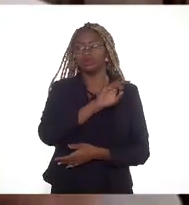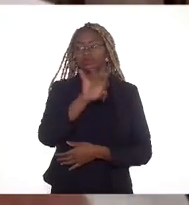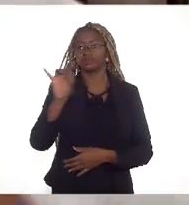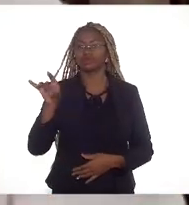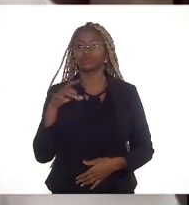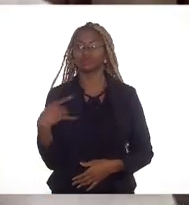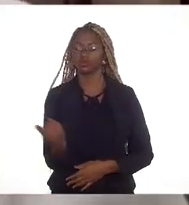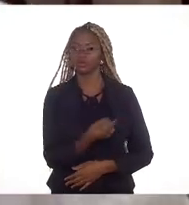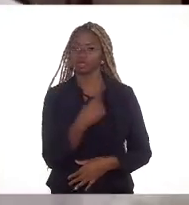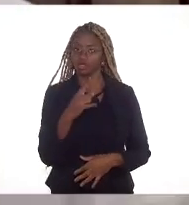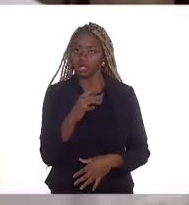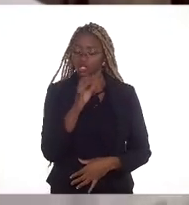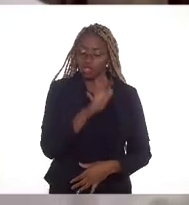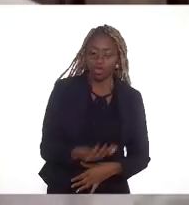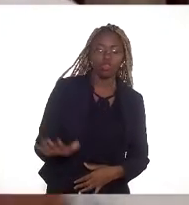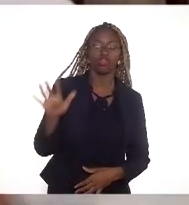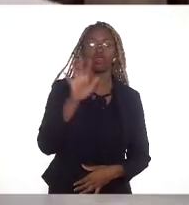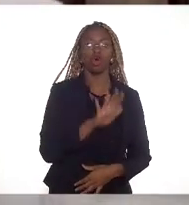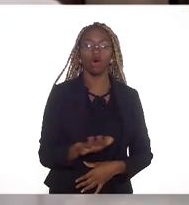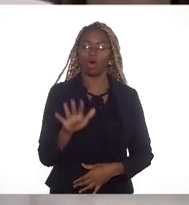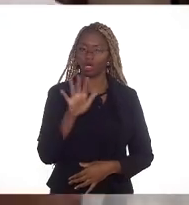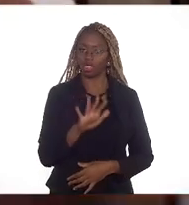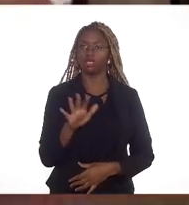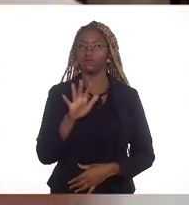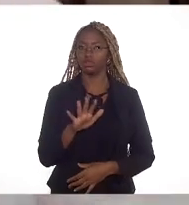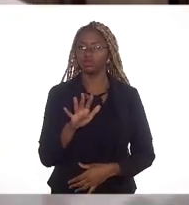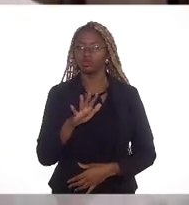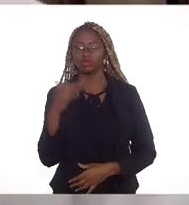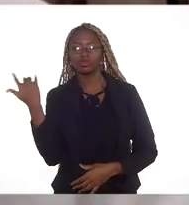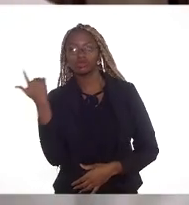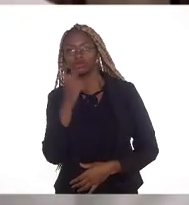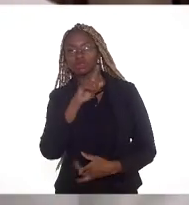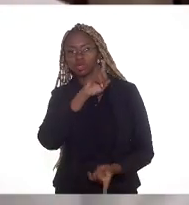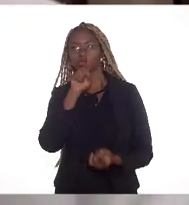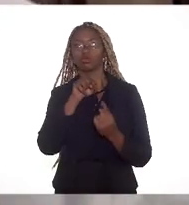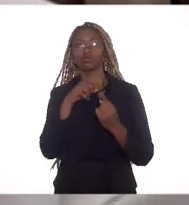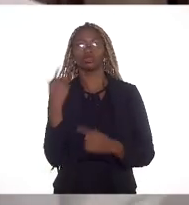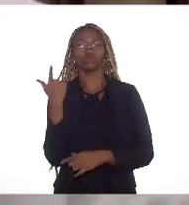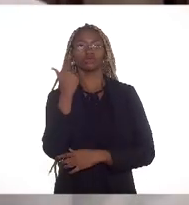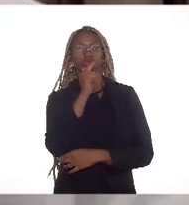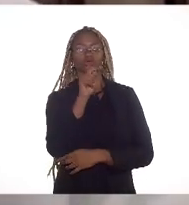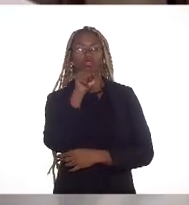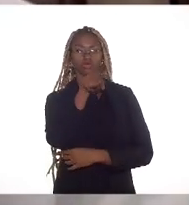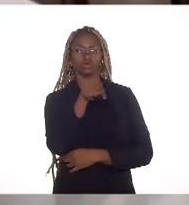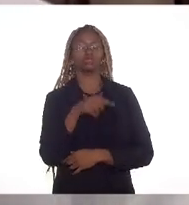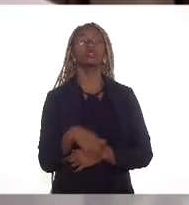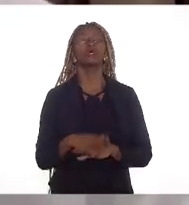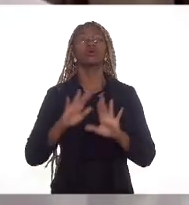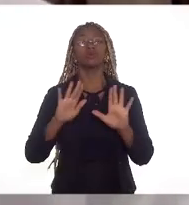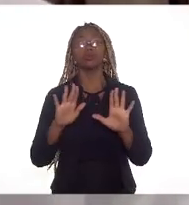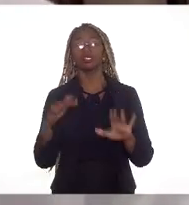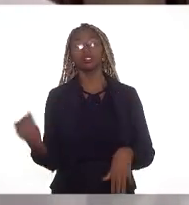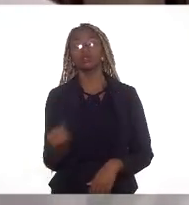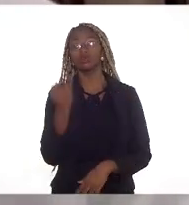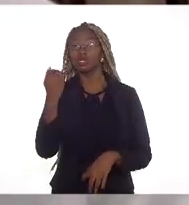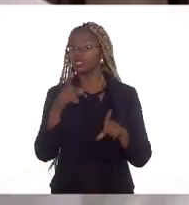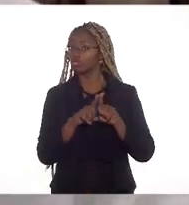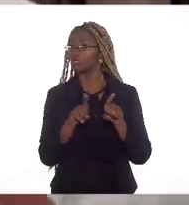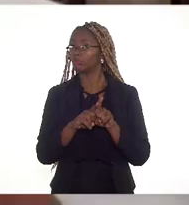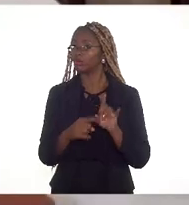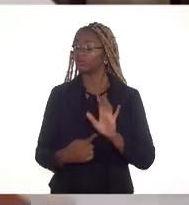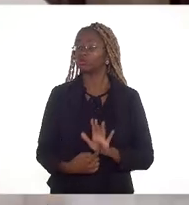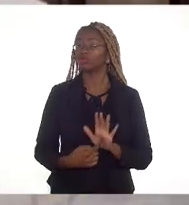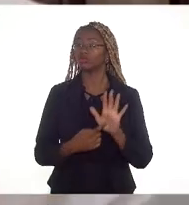podermos, como um todo, atingirmos esta meta. É importante frisar